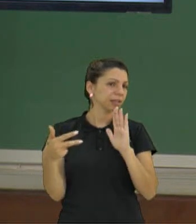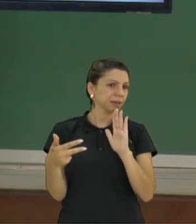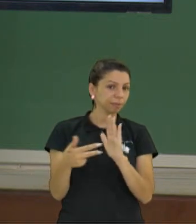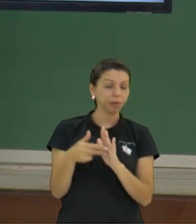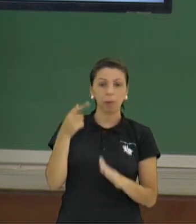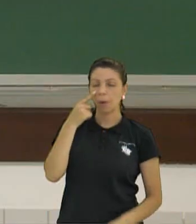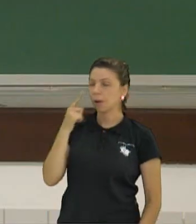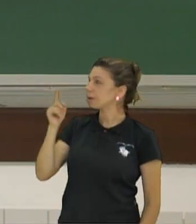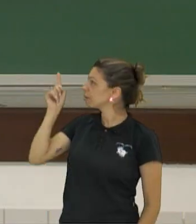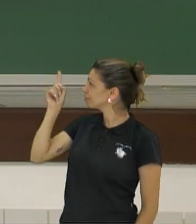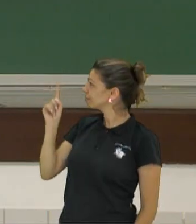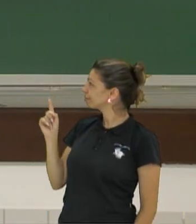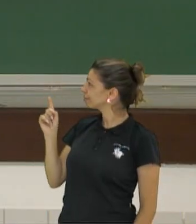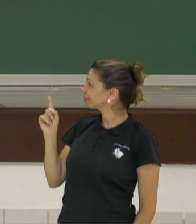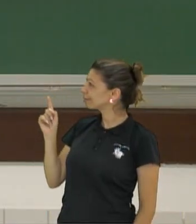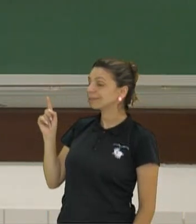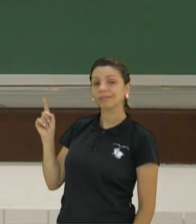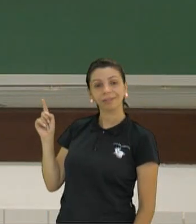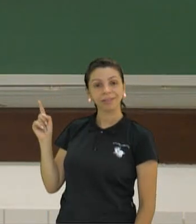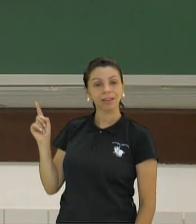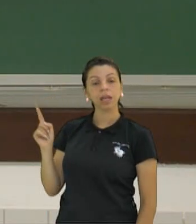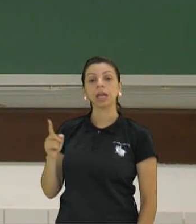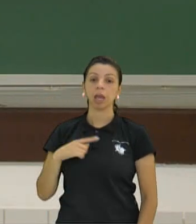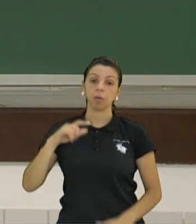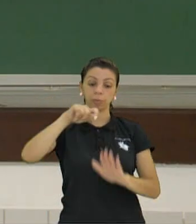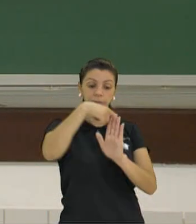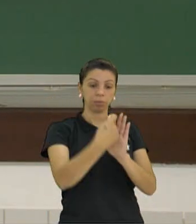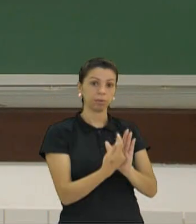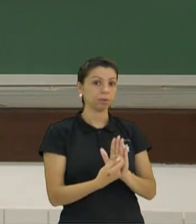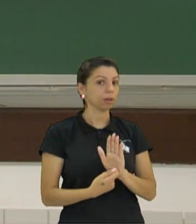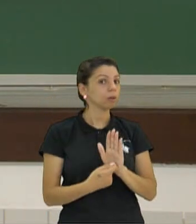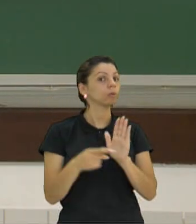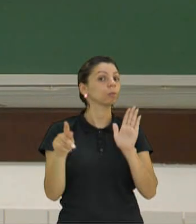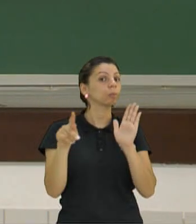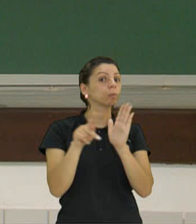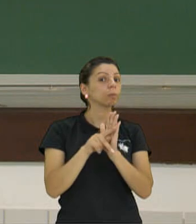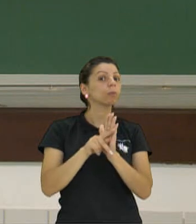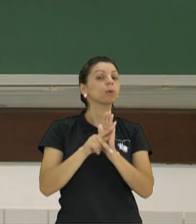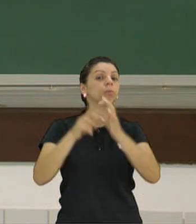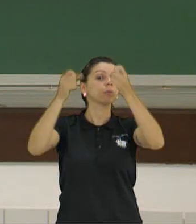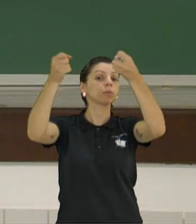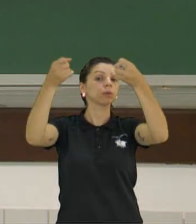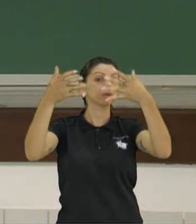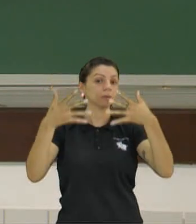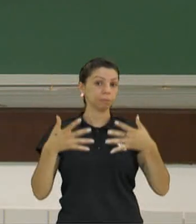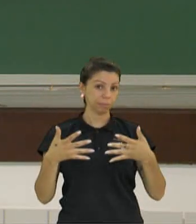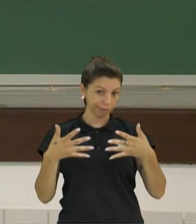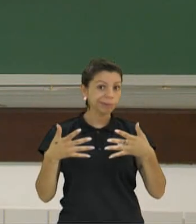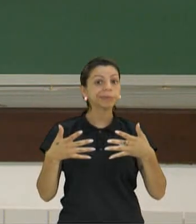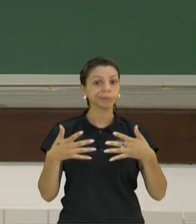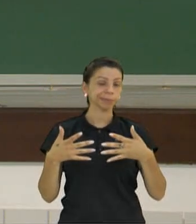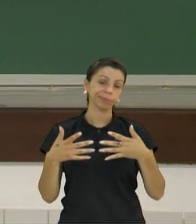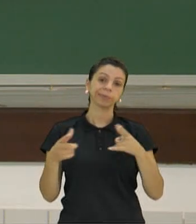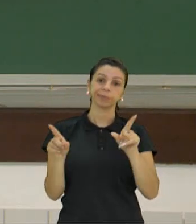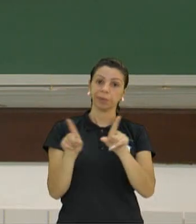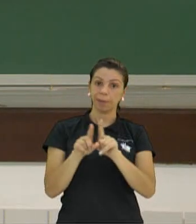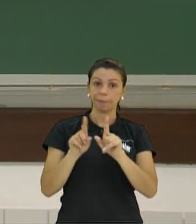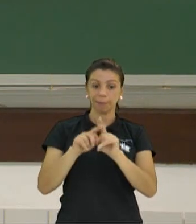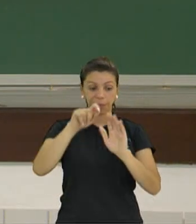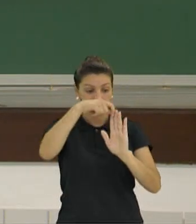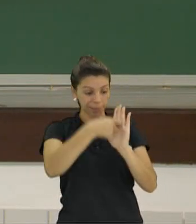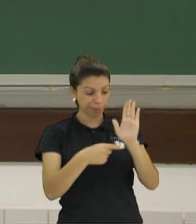está aqui, mas vamos lembrar, é um texto explicativo, né? É um texto que traz